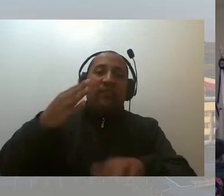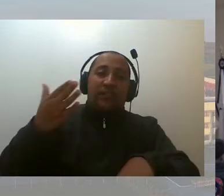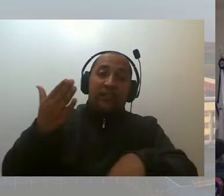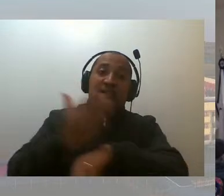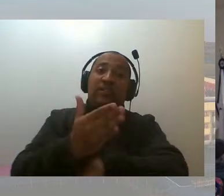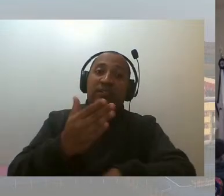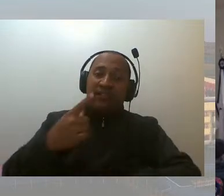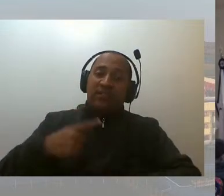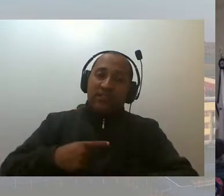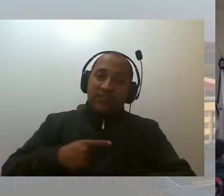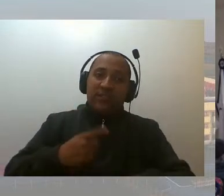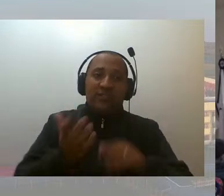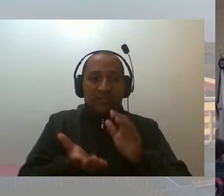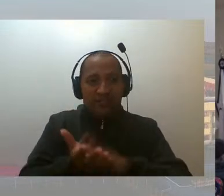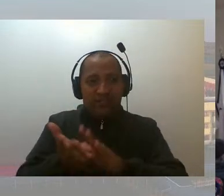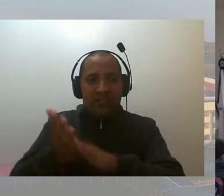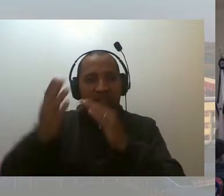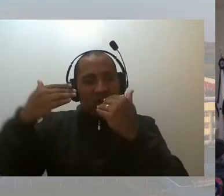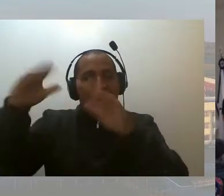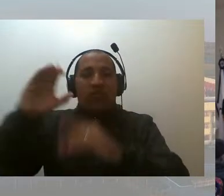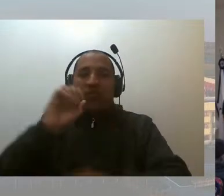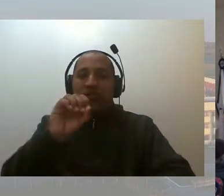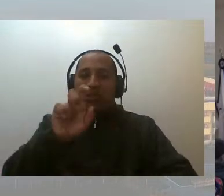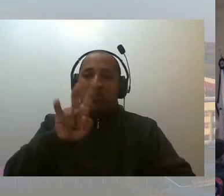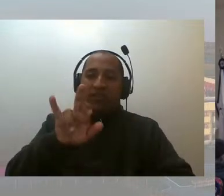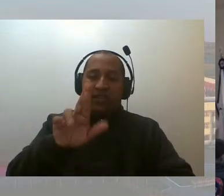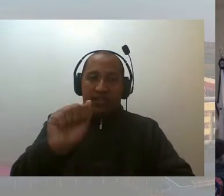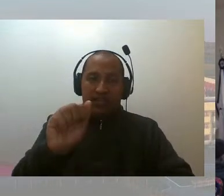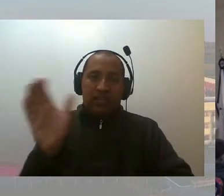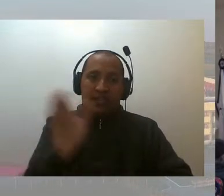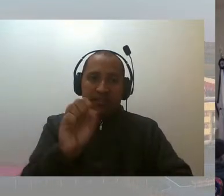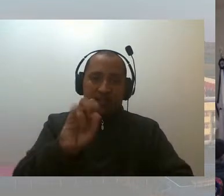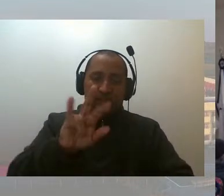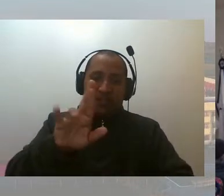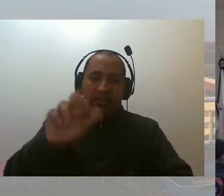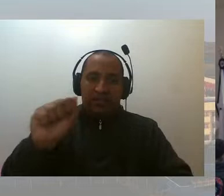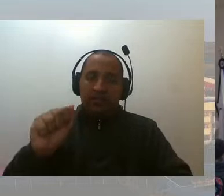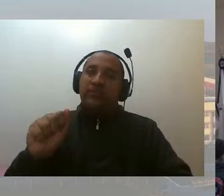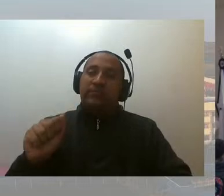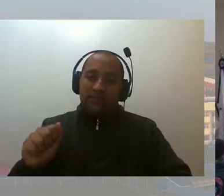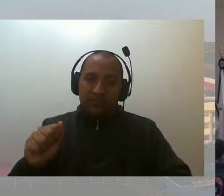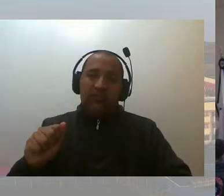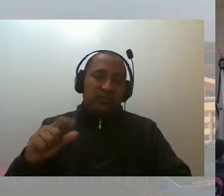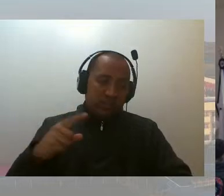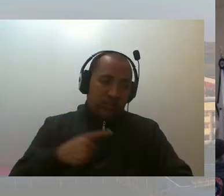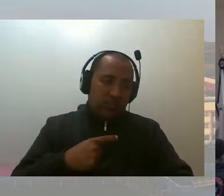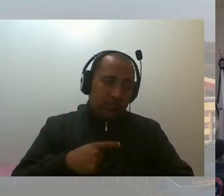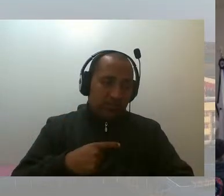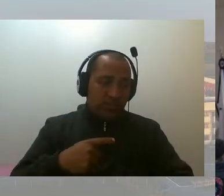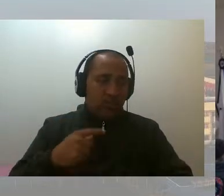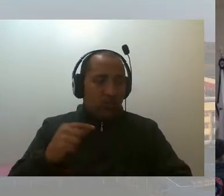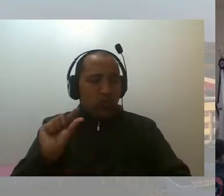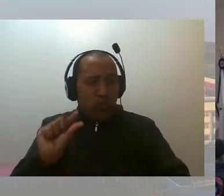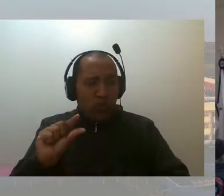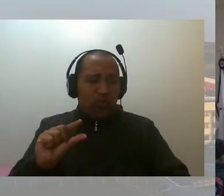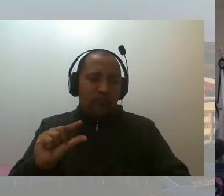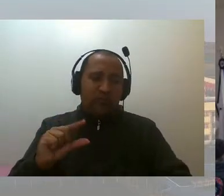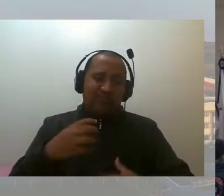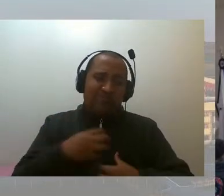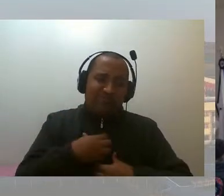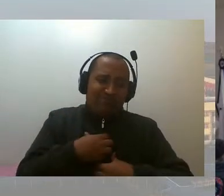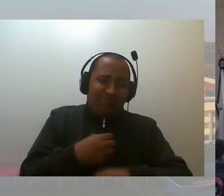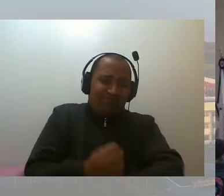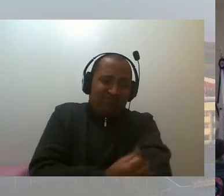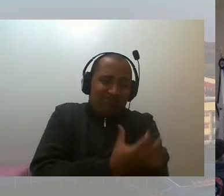a gente iniciou essa homenagem para Oliveira Silveira. E hoje, talvez, eu estou um pouco emocionado, mas não